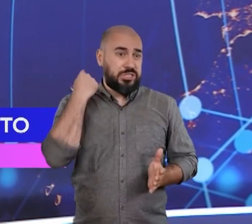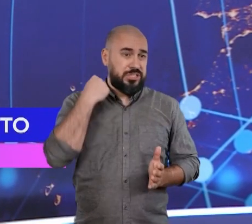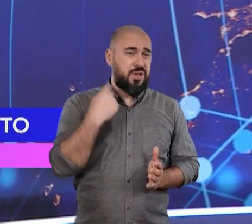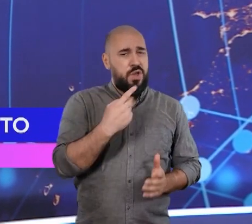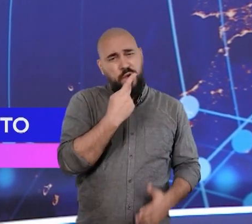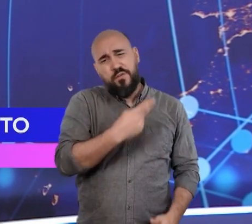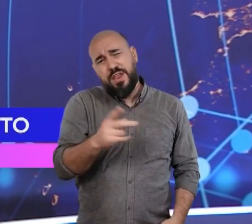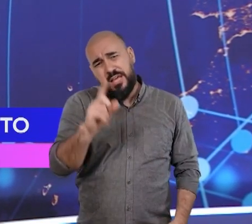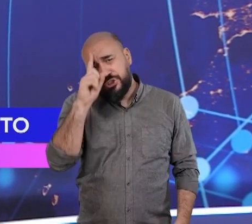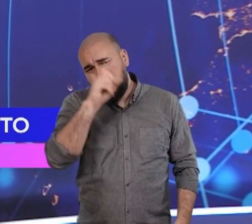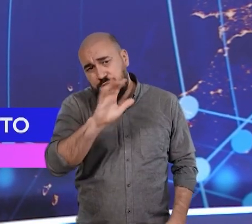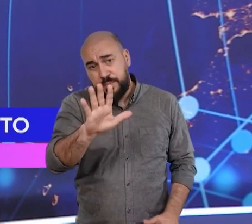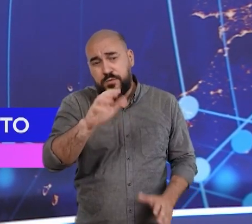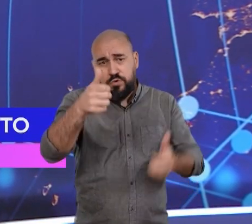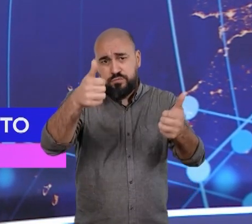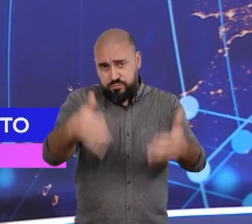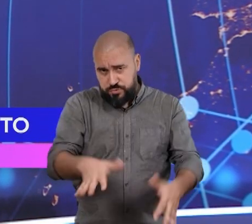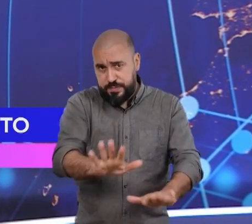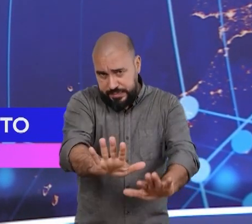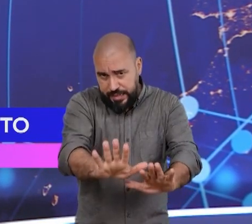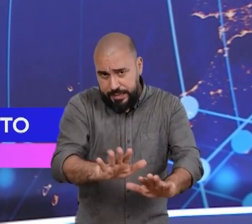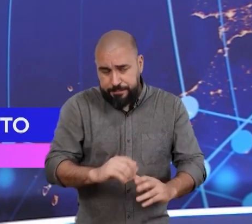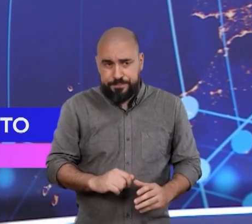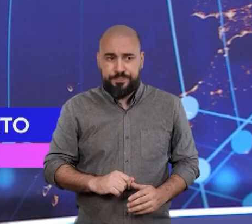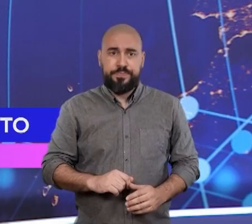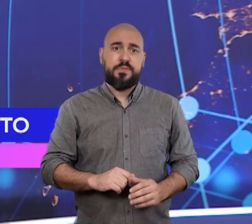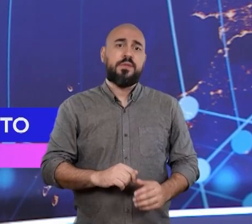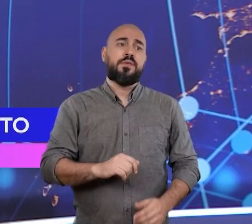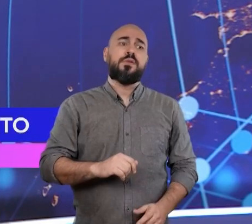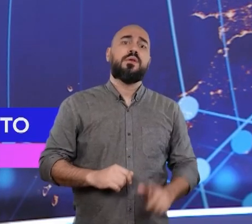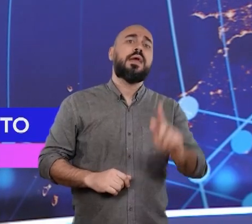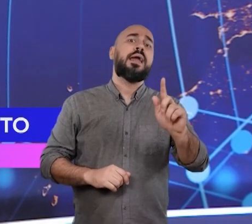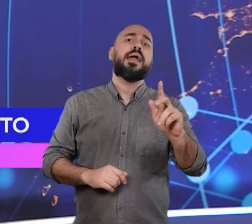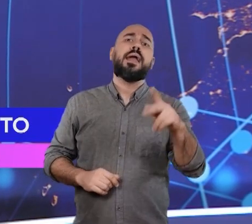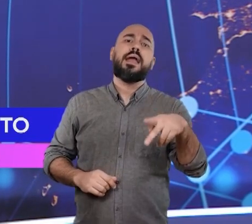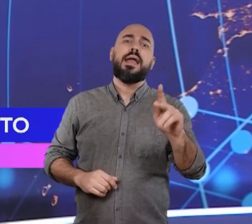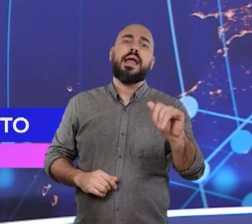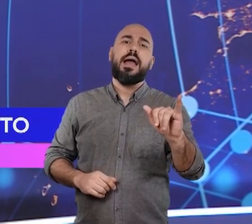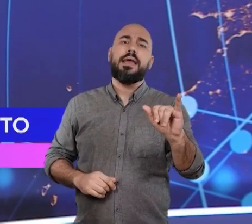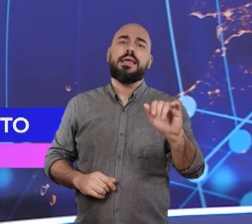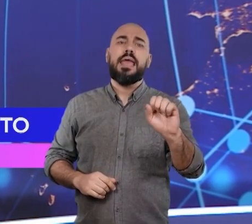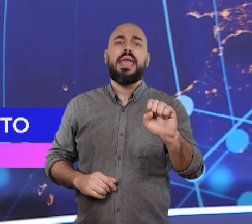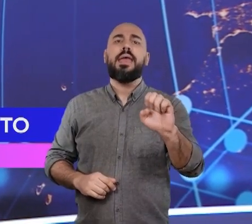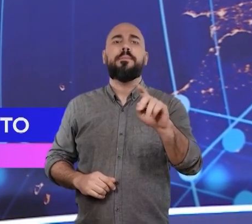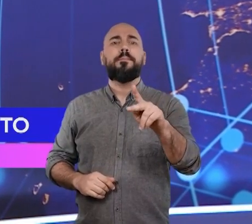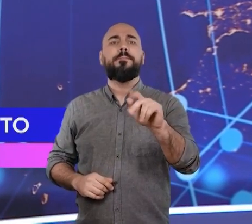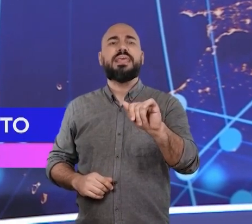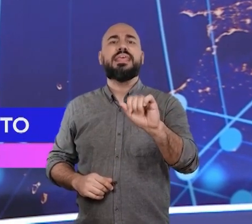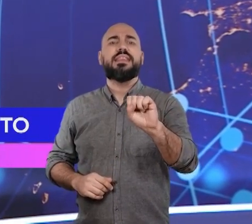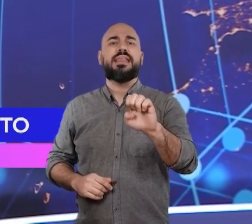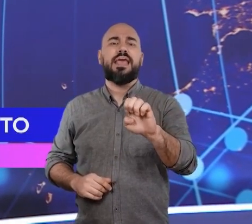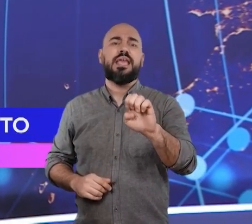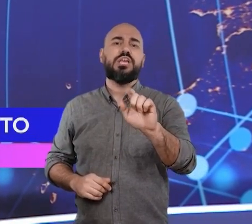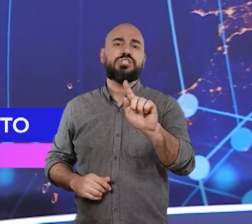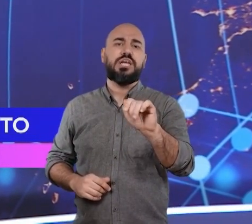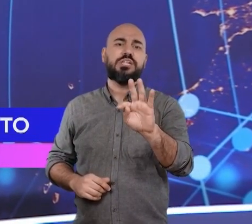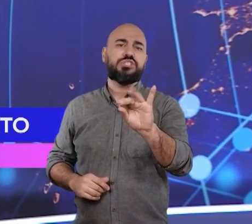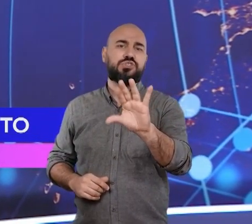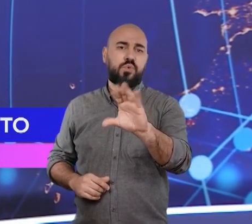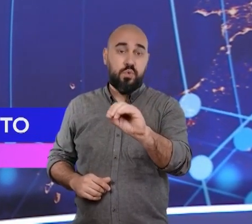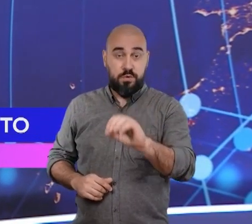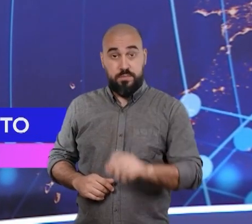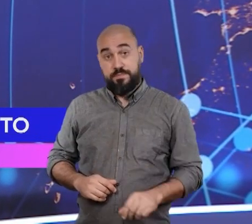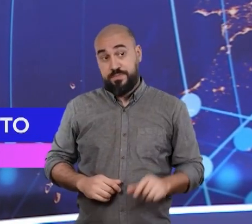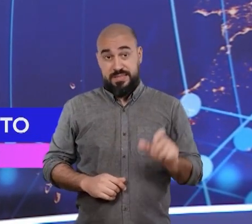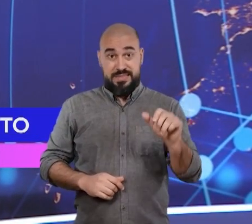aqui, mas eu vou te explicar. É um kai epizegético. Pastor, o que é isso aí? Kai é a